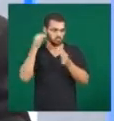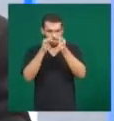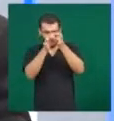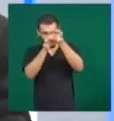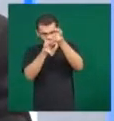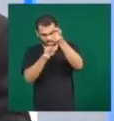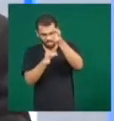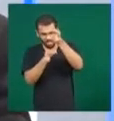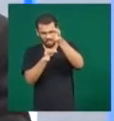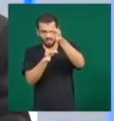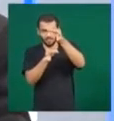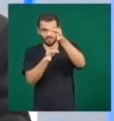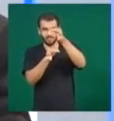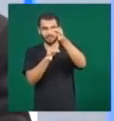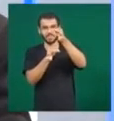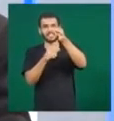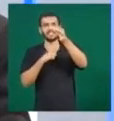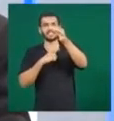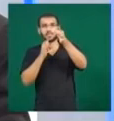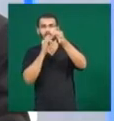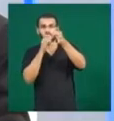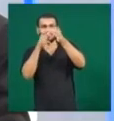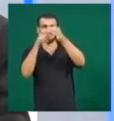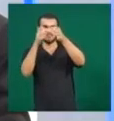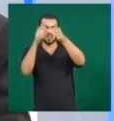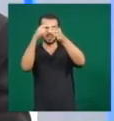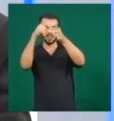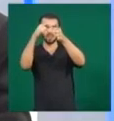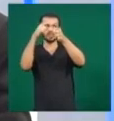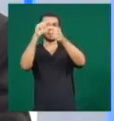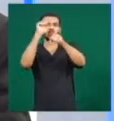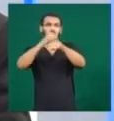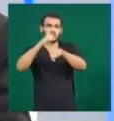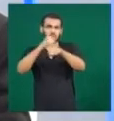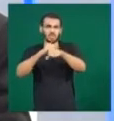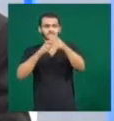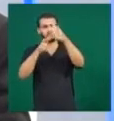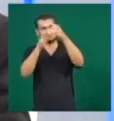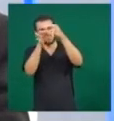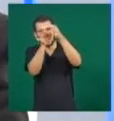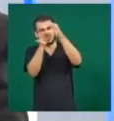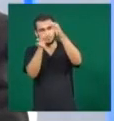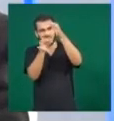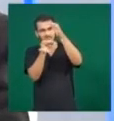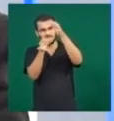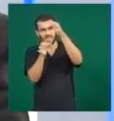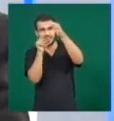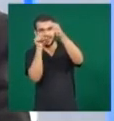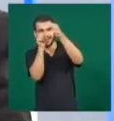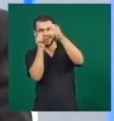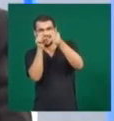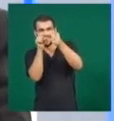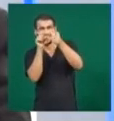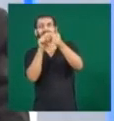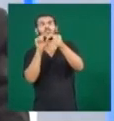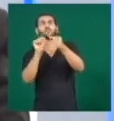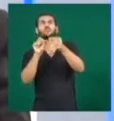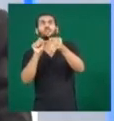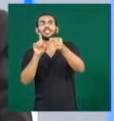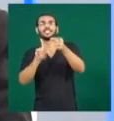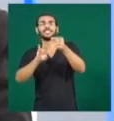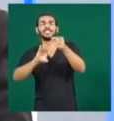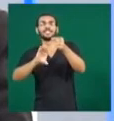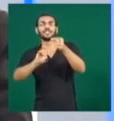é constituída de uma estrutura óssea e entre os ossos você tem o disco. A hérnia